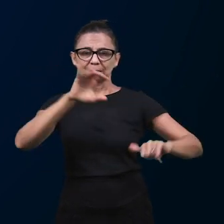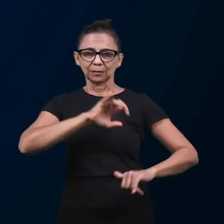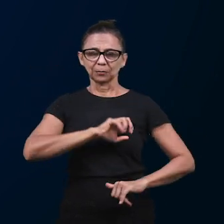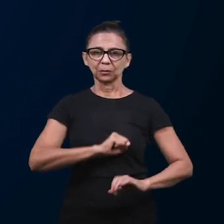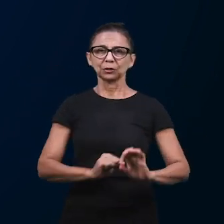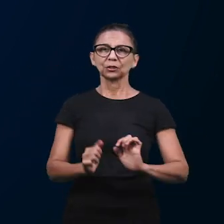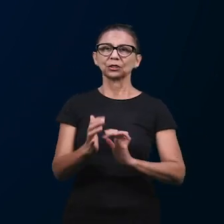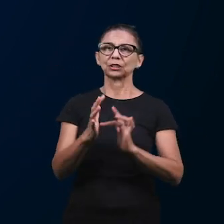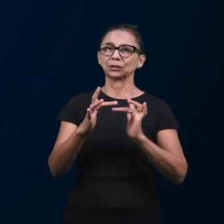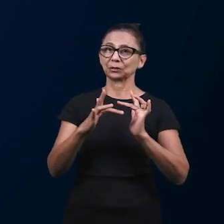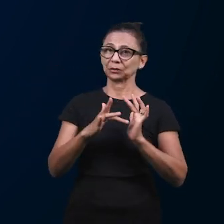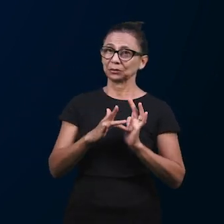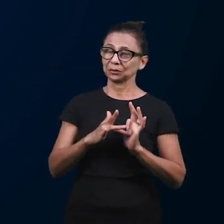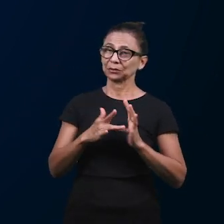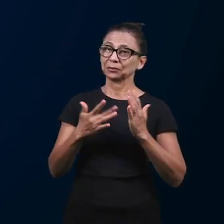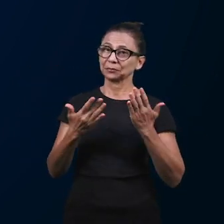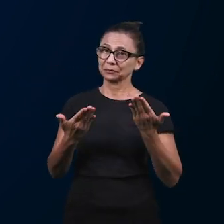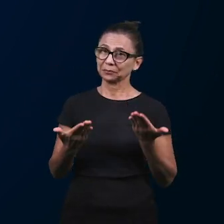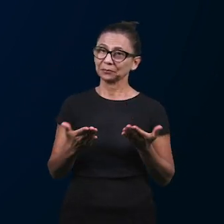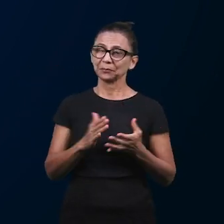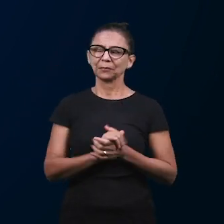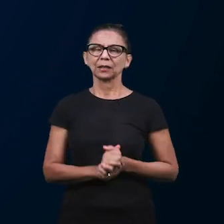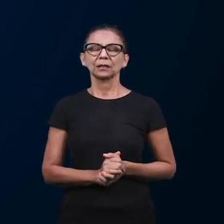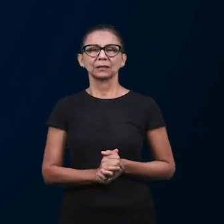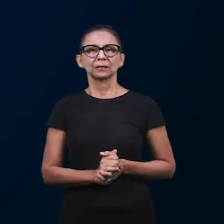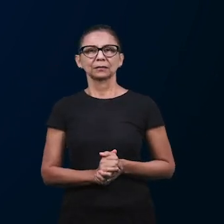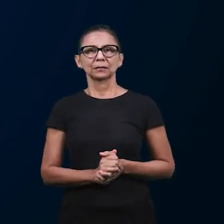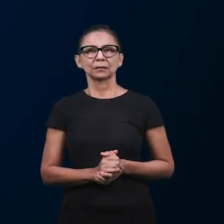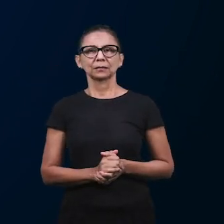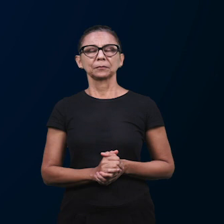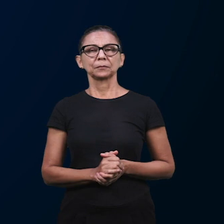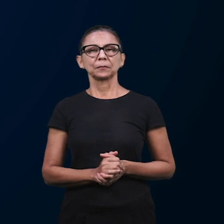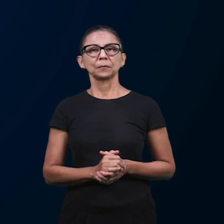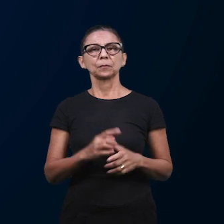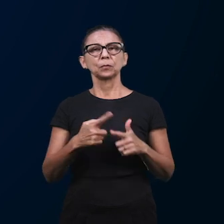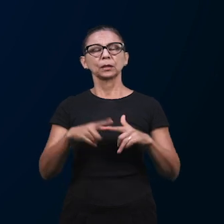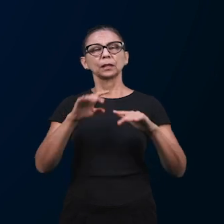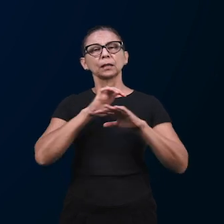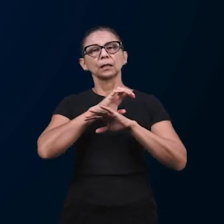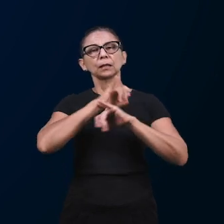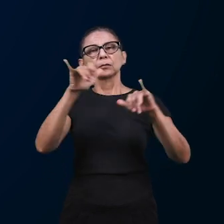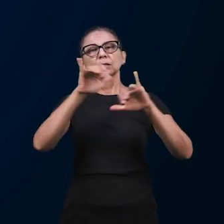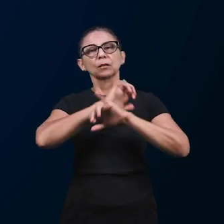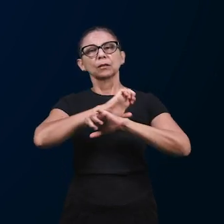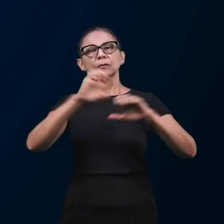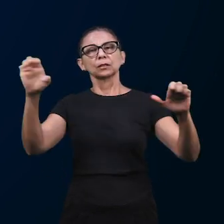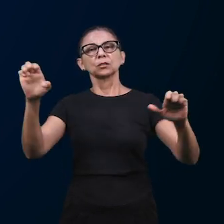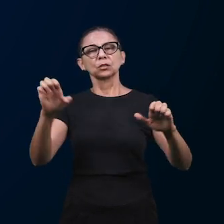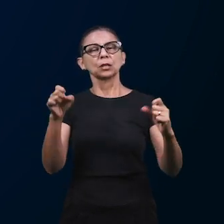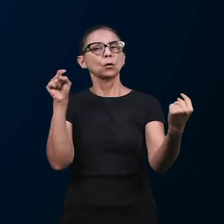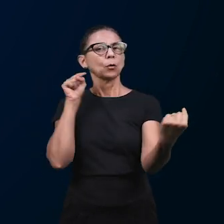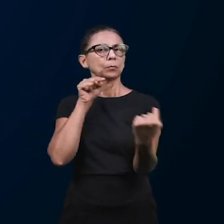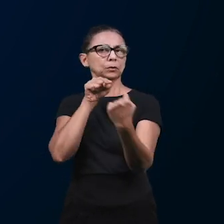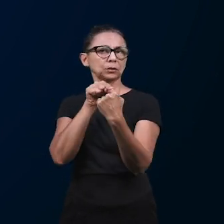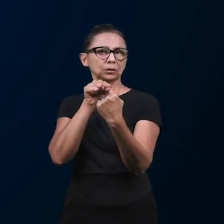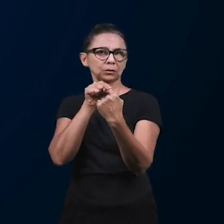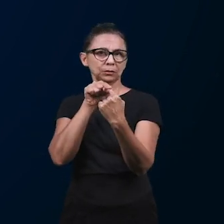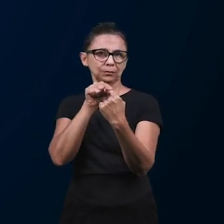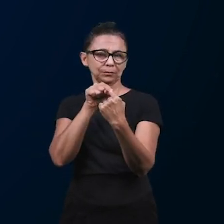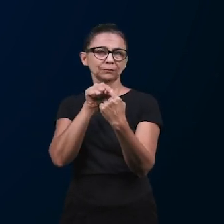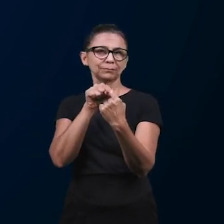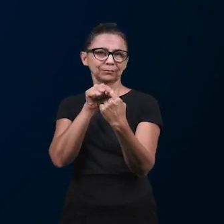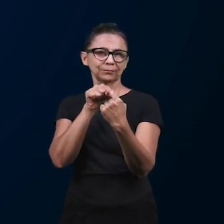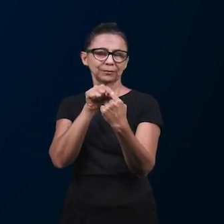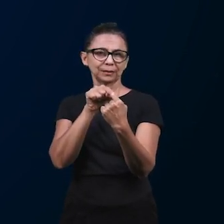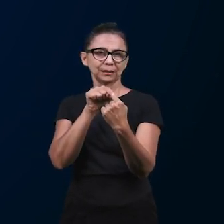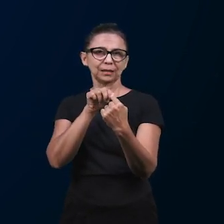Senhor Jesus. E aqui nós já estamos complementando a letra B, pois anunciar o Evangelho é um dos propósitos da nossa